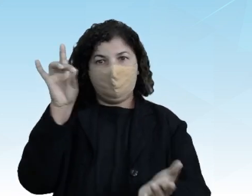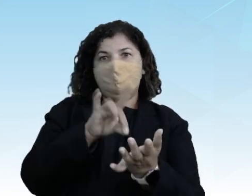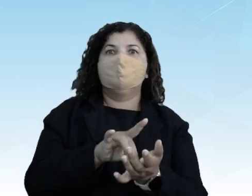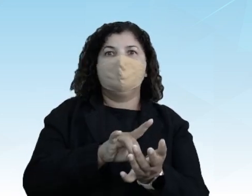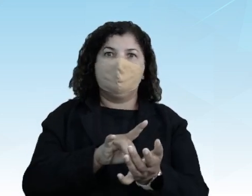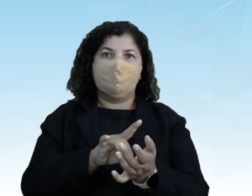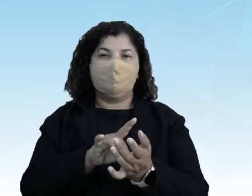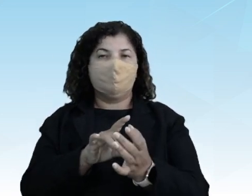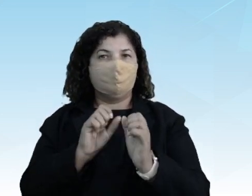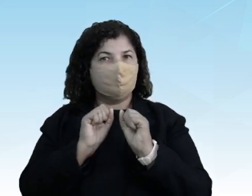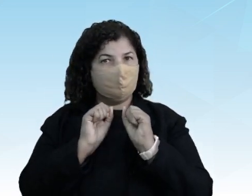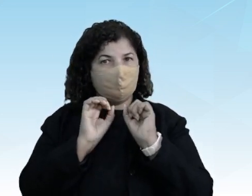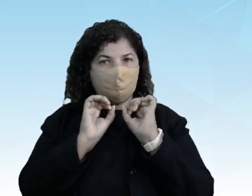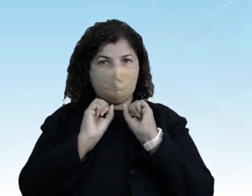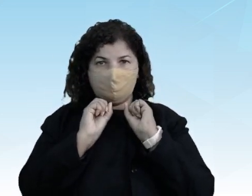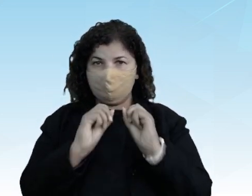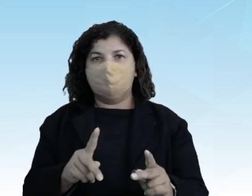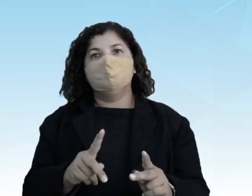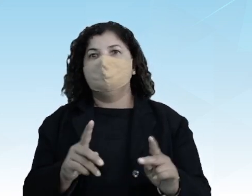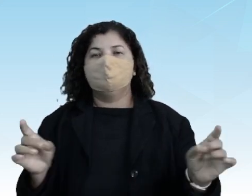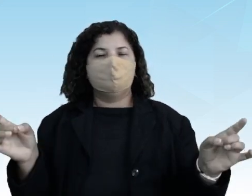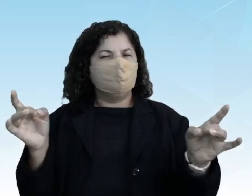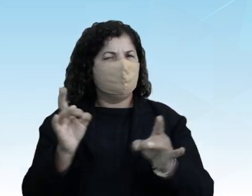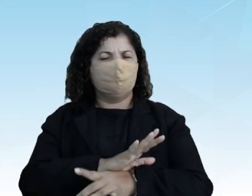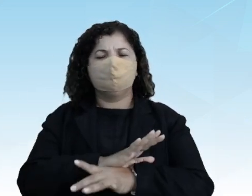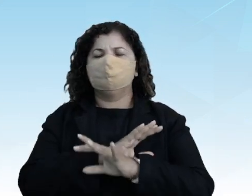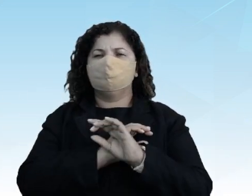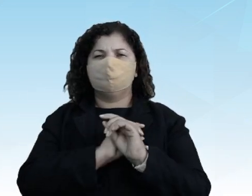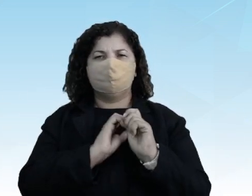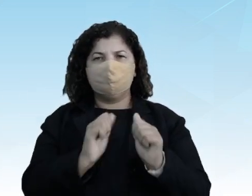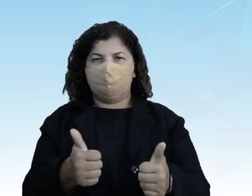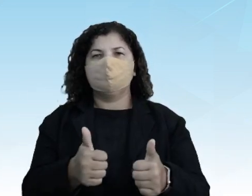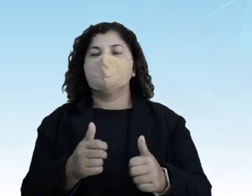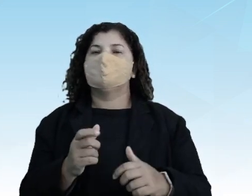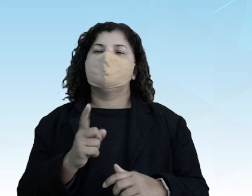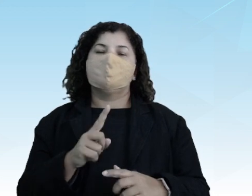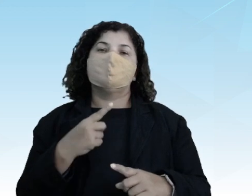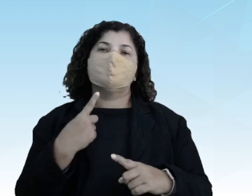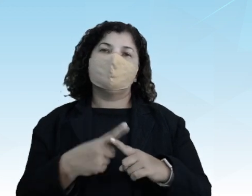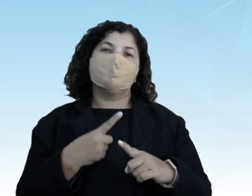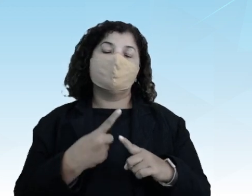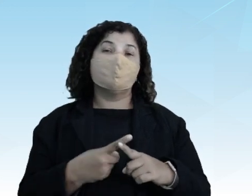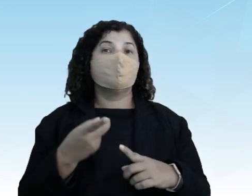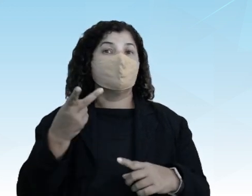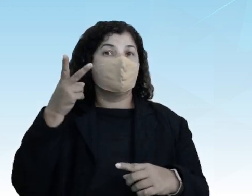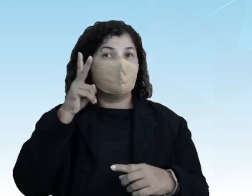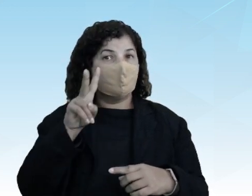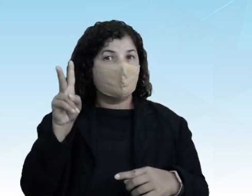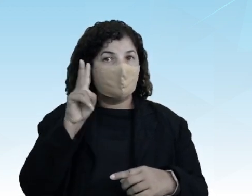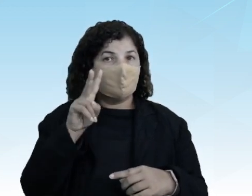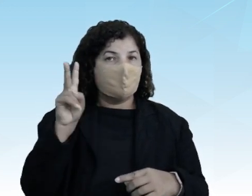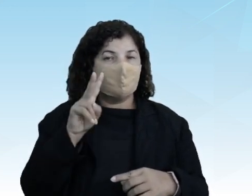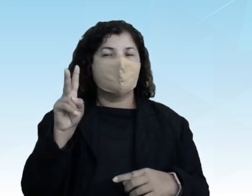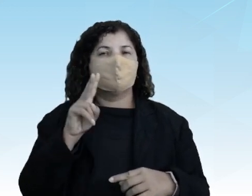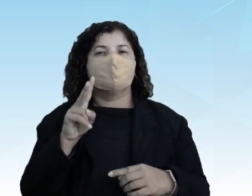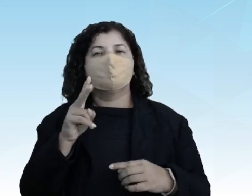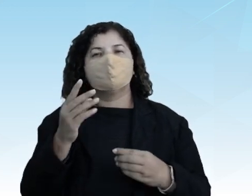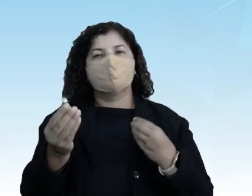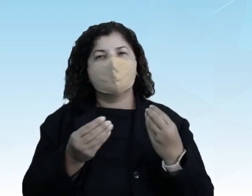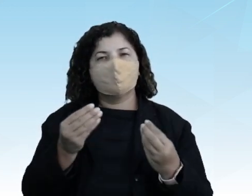né? Prontas e acabadas, pois a história, né, como forma